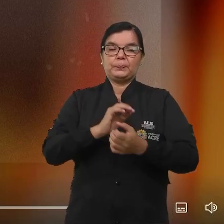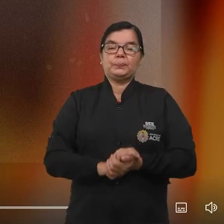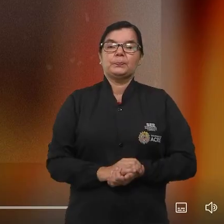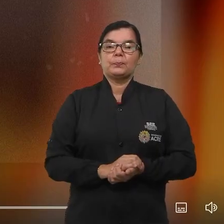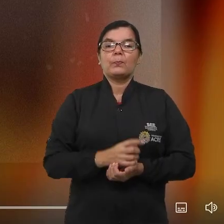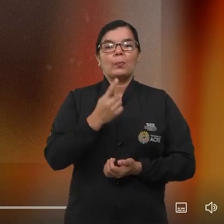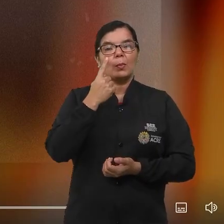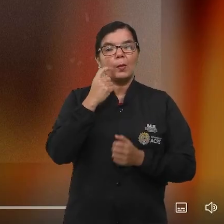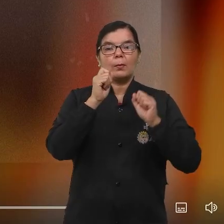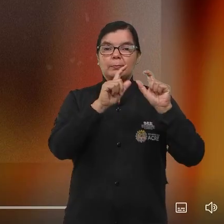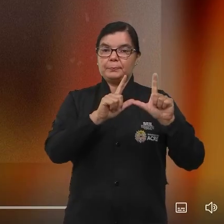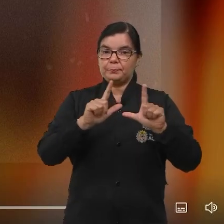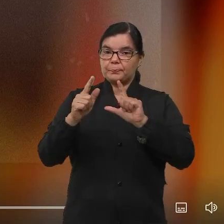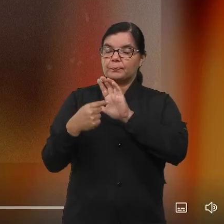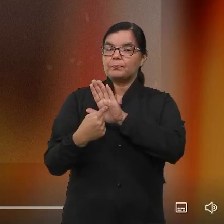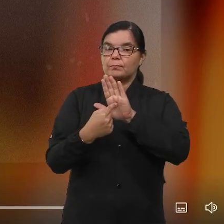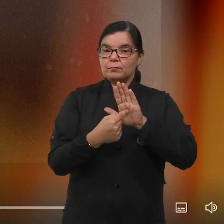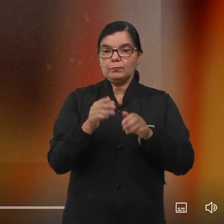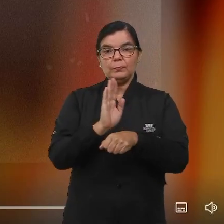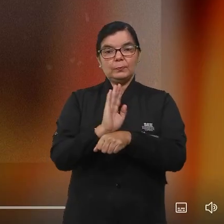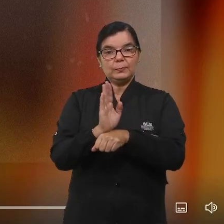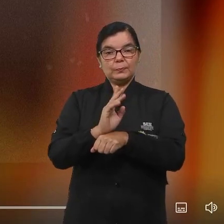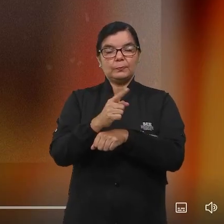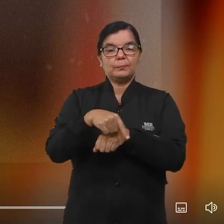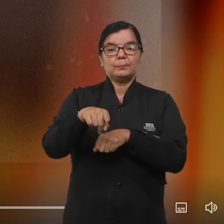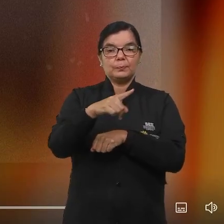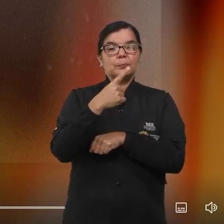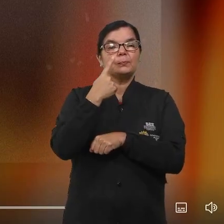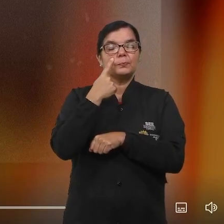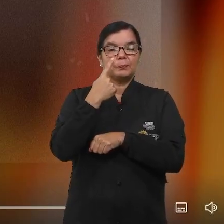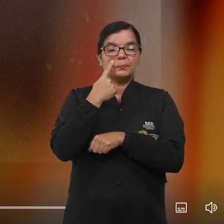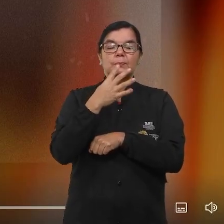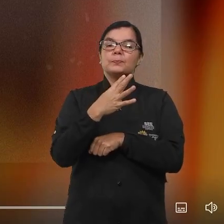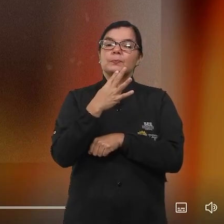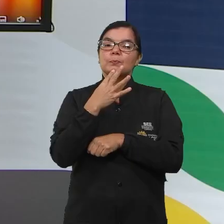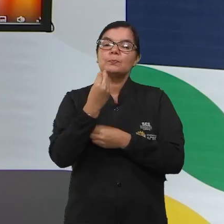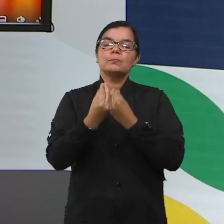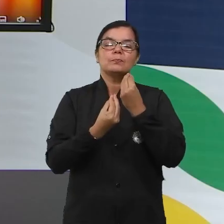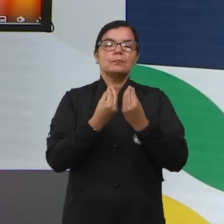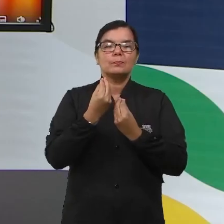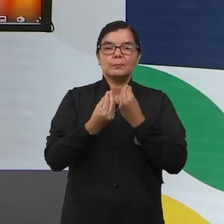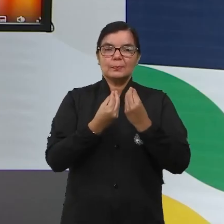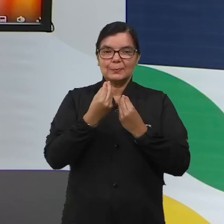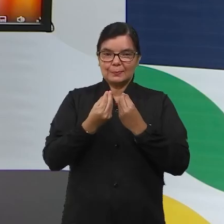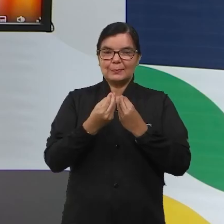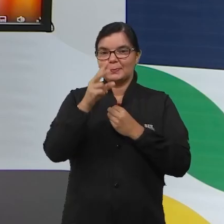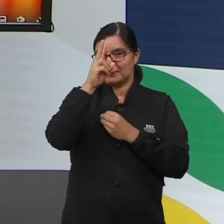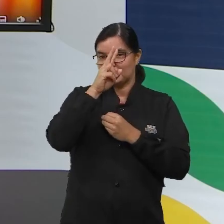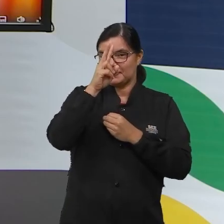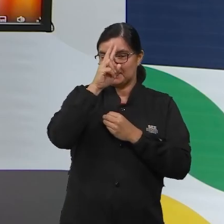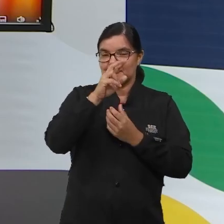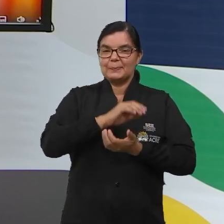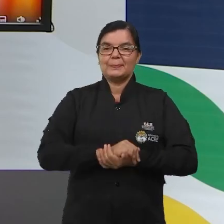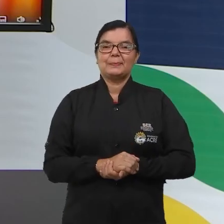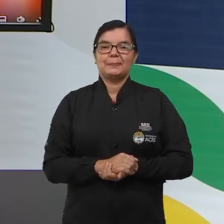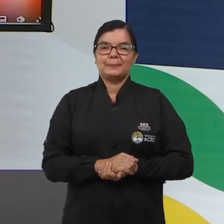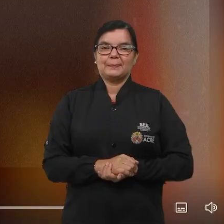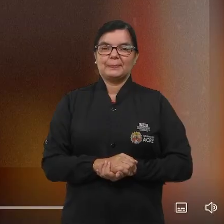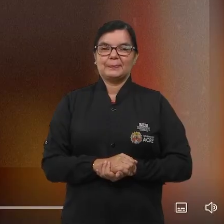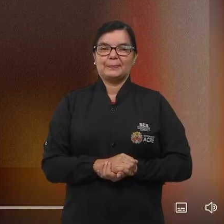vou mostrar aí um pouquinho de um filme para você conhecer um pouco dessa história, tá?